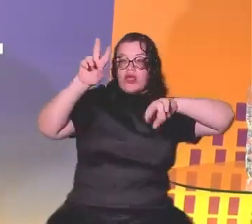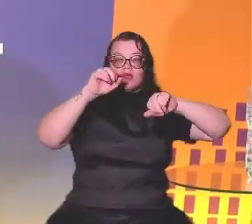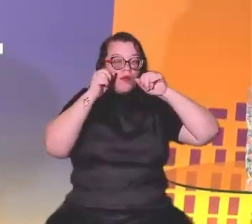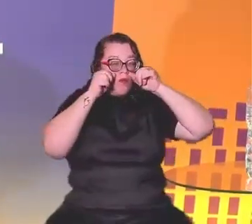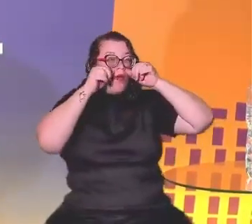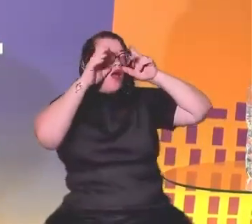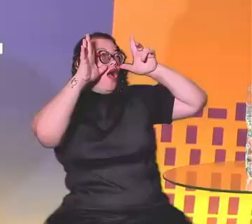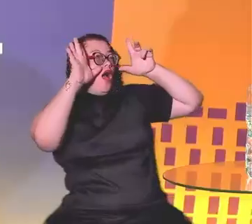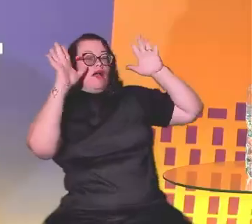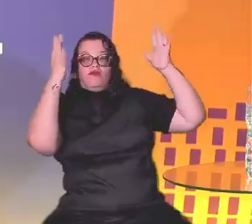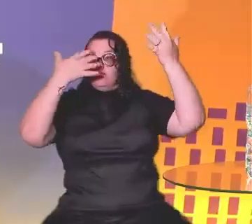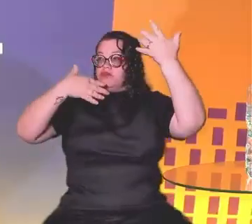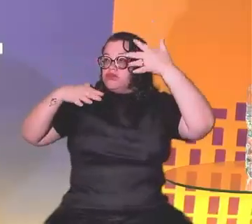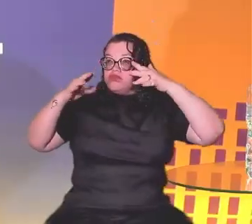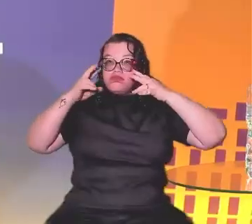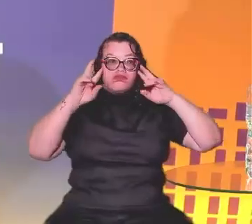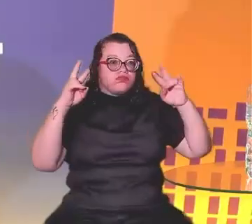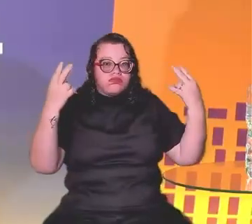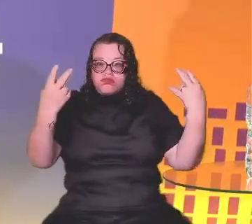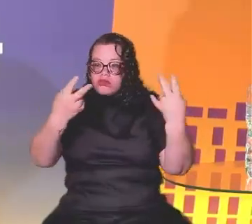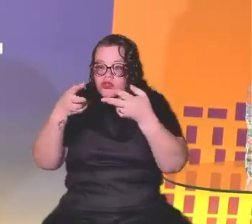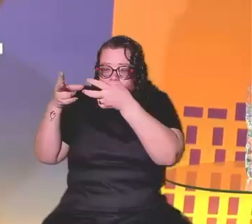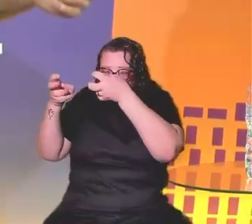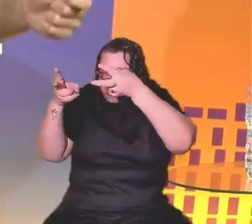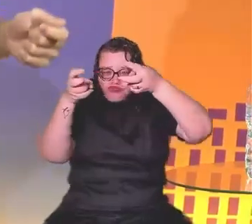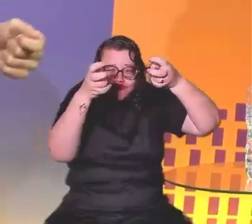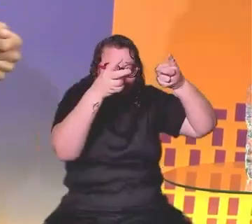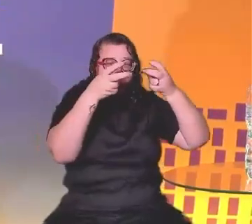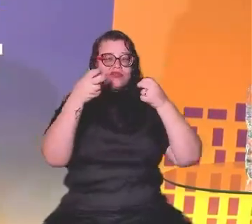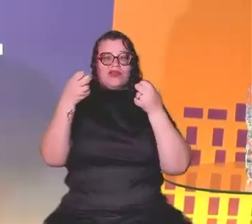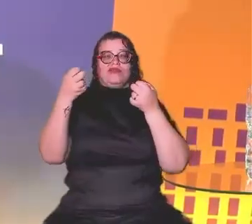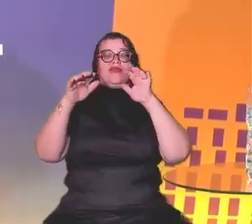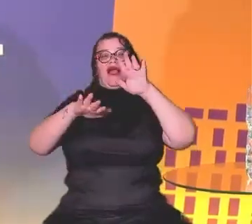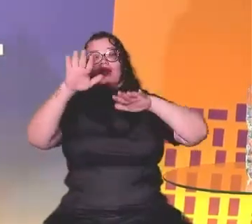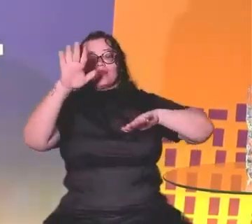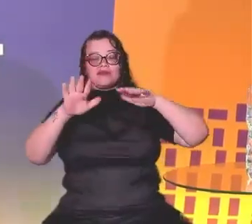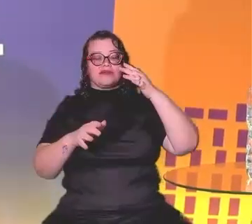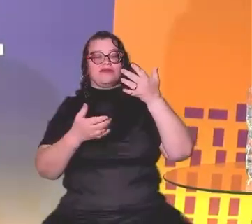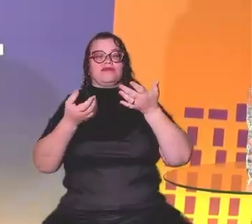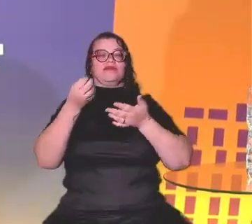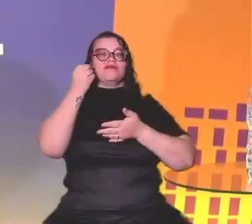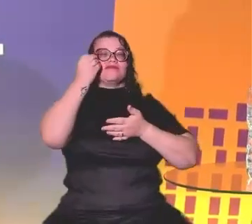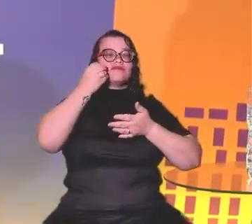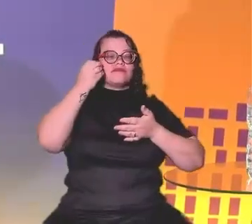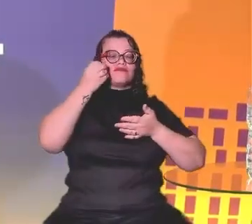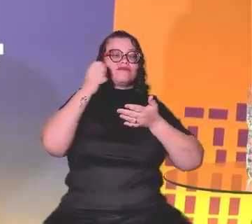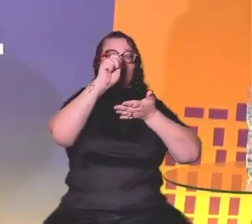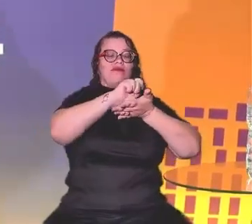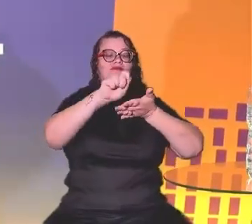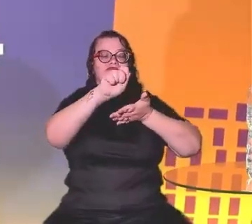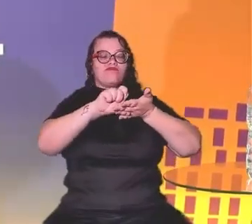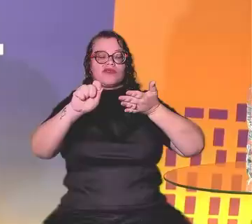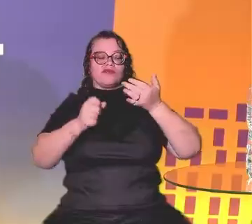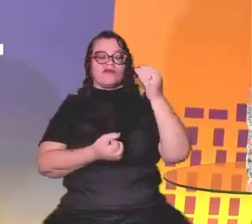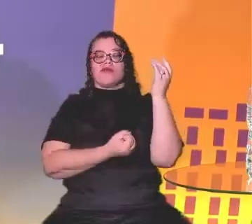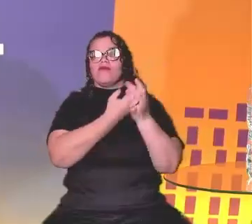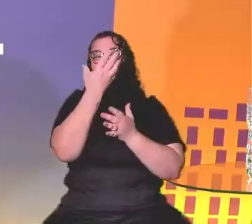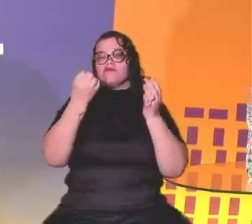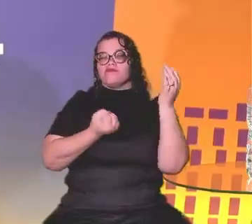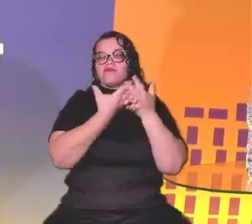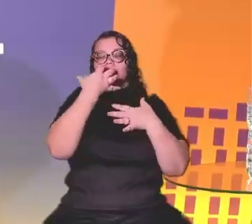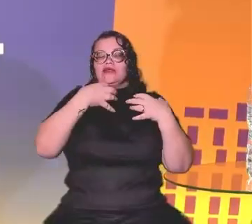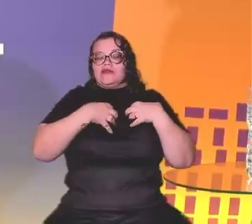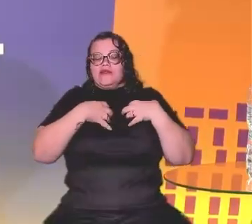assustador. E a poesia muitas vezes não é você escrever bonito, é você ter a experiência, é você ter a sensibilidade